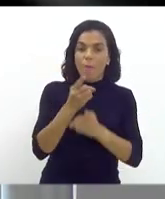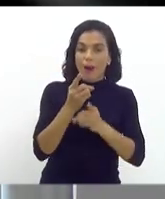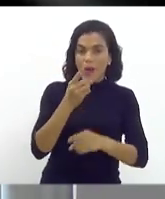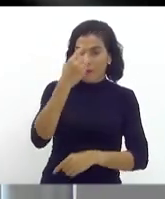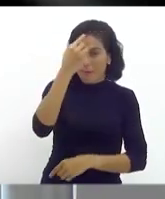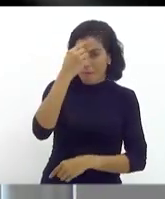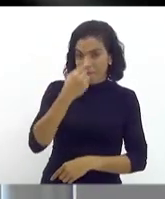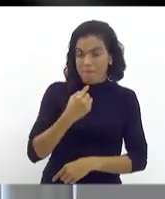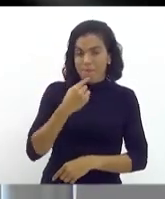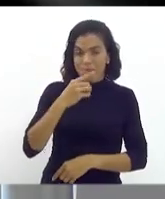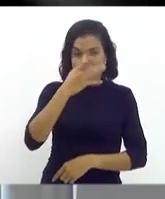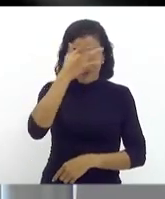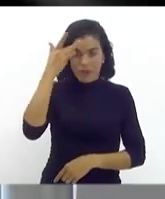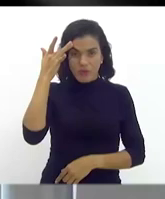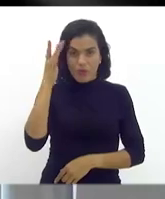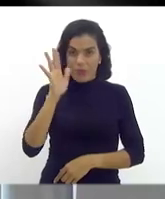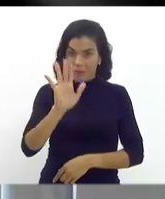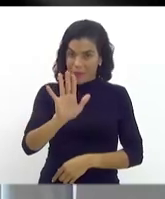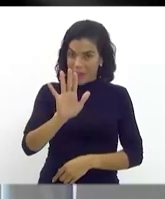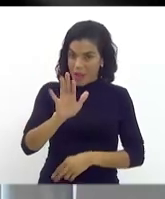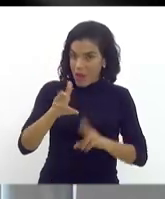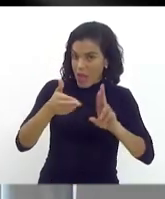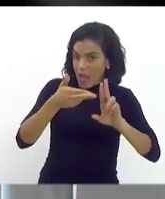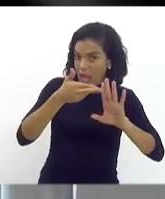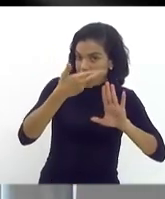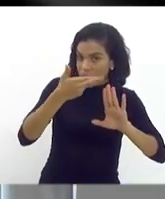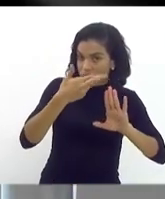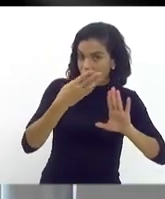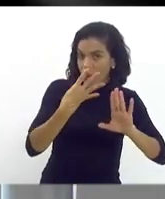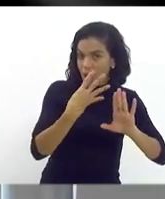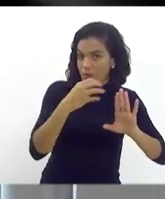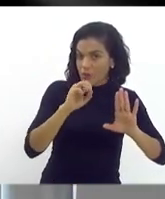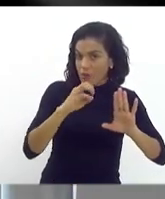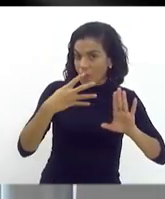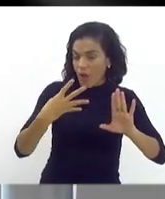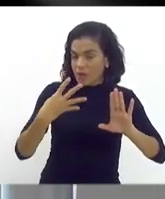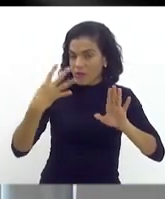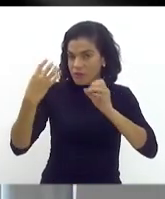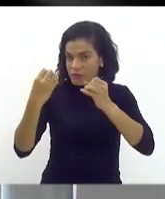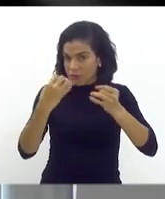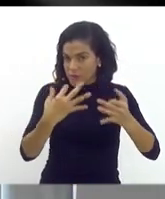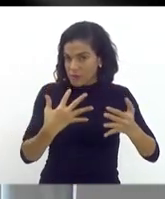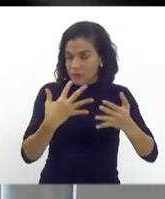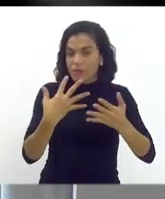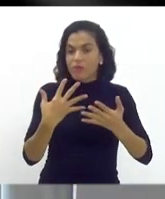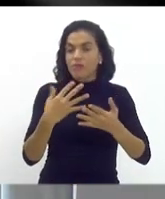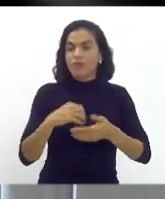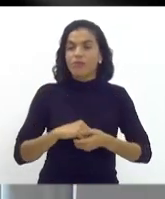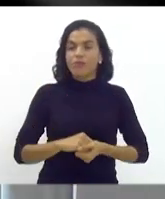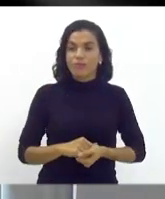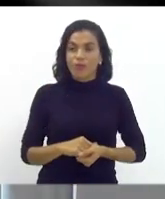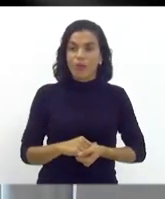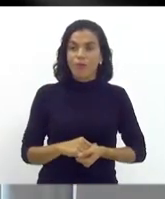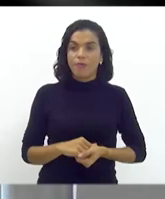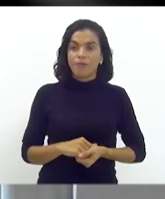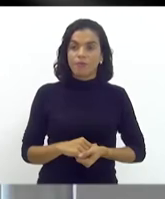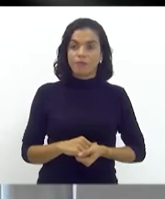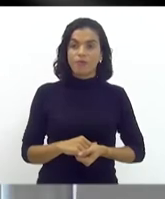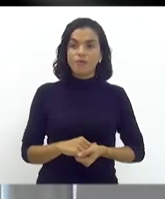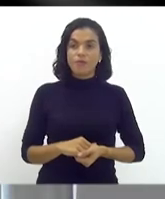só fazer um parentes para dizer onde entra a resolução 484 do Conselho Nacional de Justiça Nesse contexto